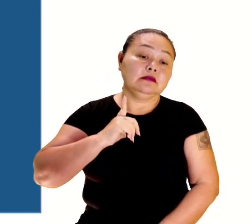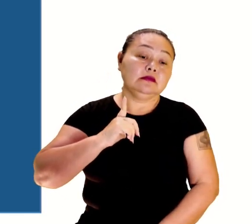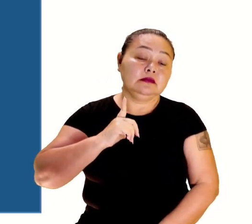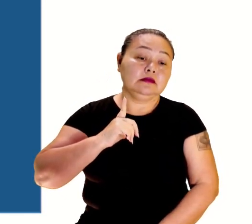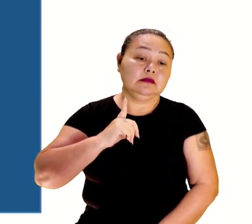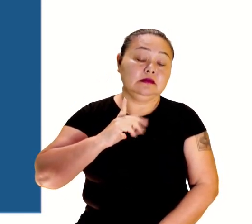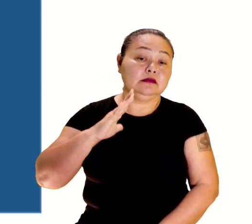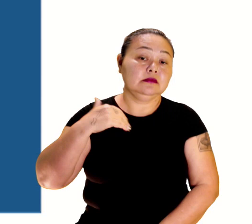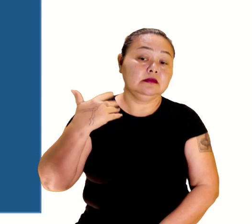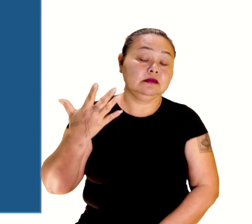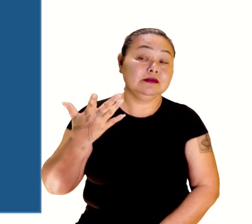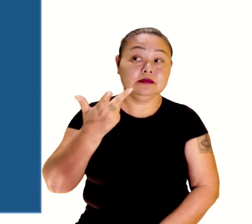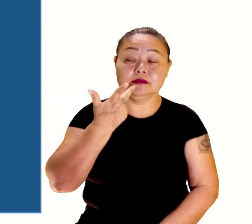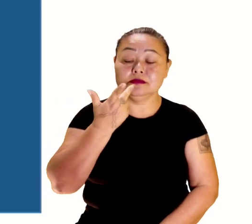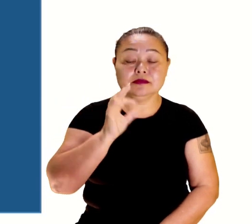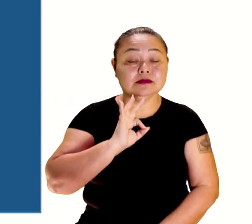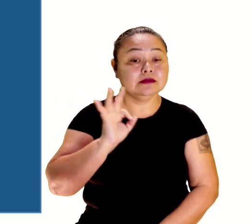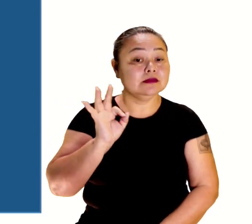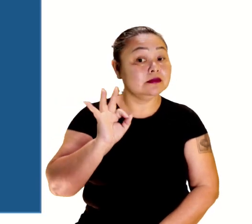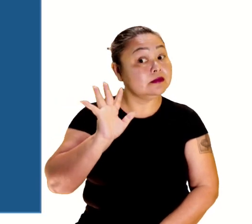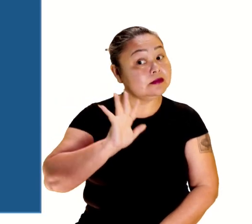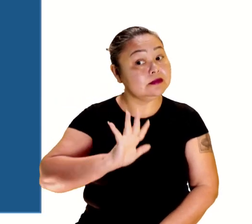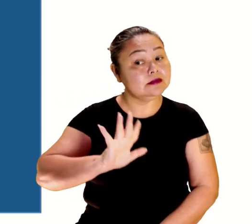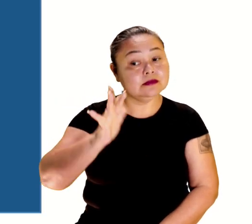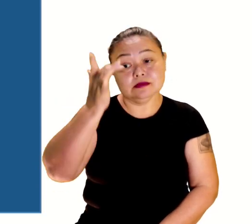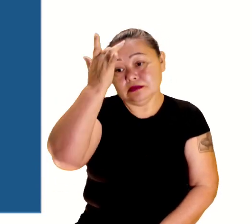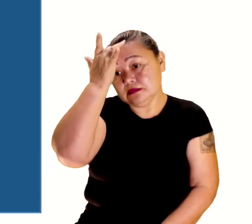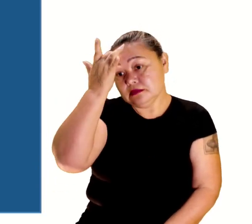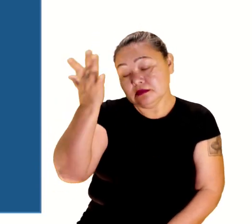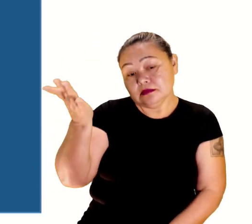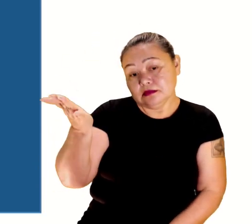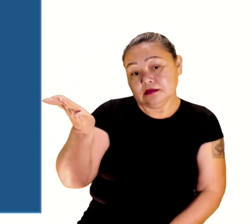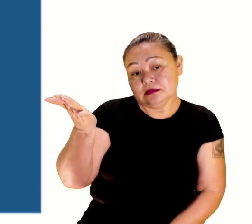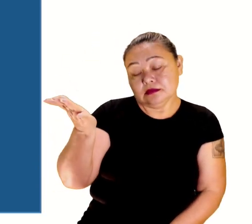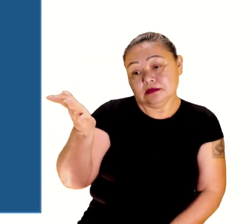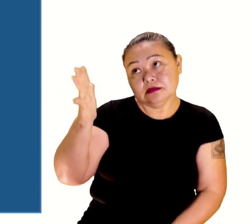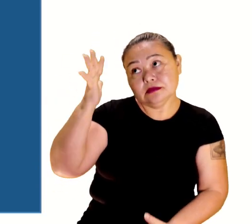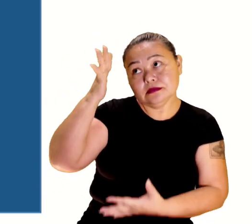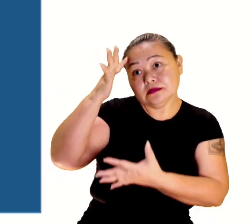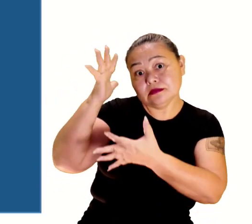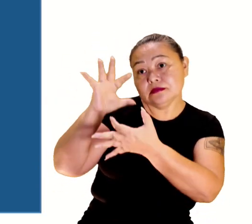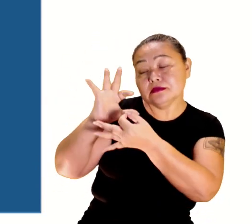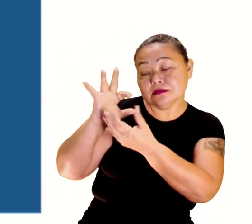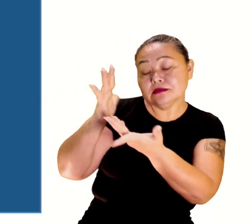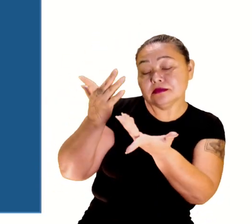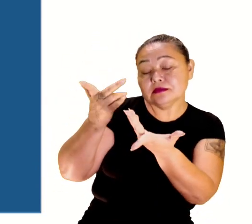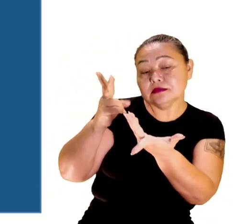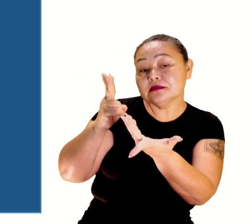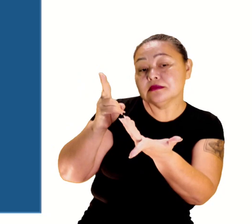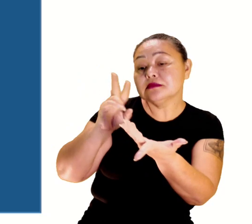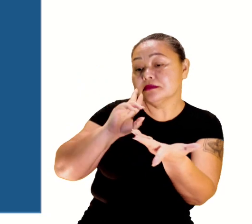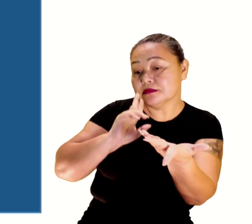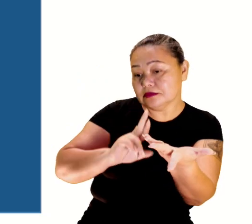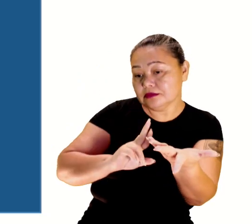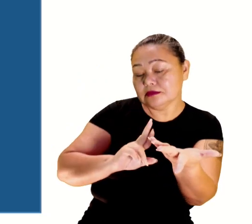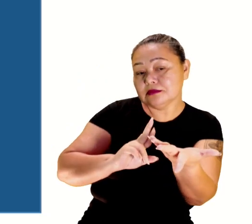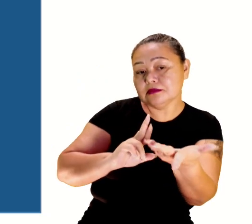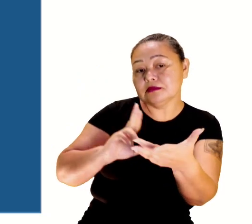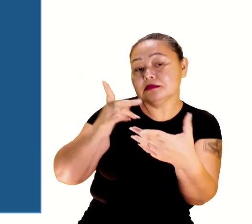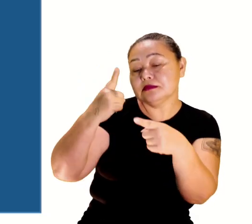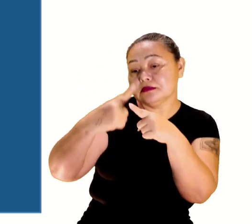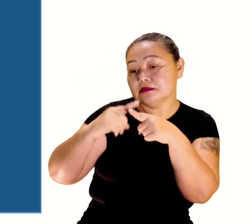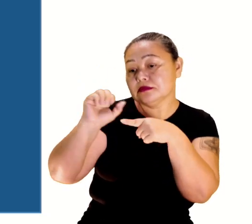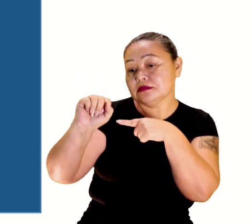Não vai falar. Não, tá muito fácil. Tá? Essa daqui com a lógica também já vai, né? Porque... Né? Multiplica por 8 e